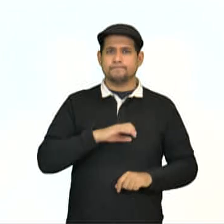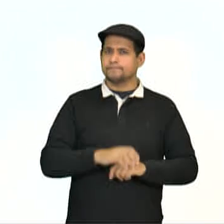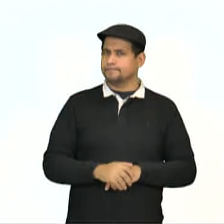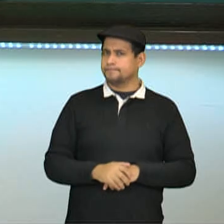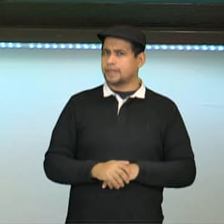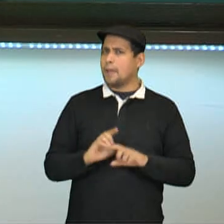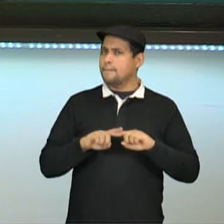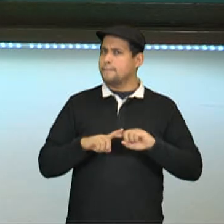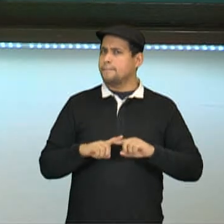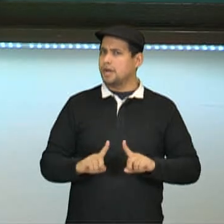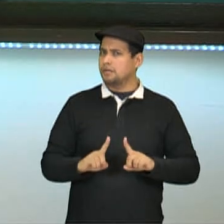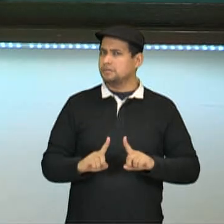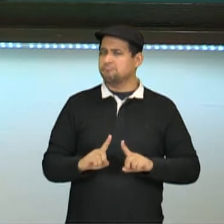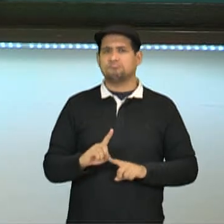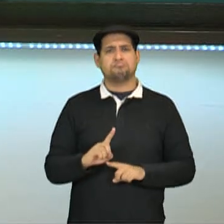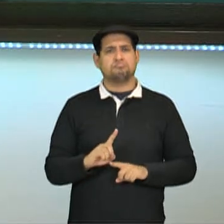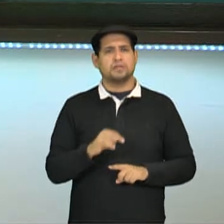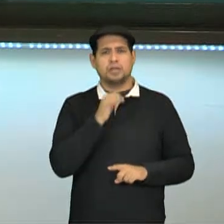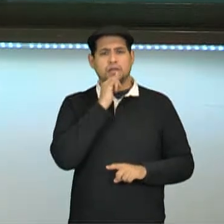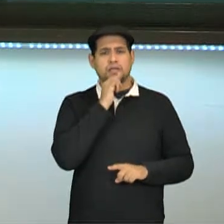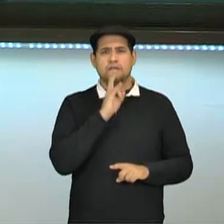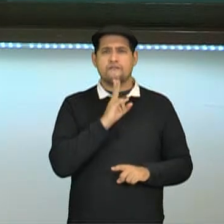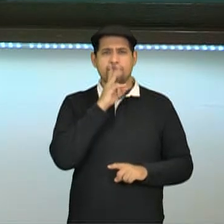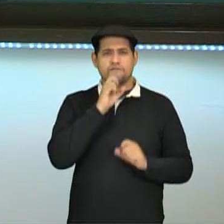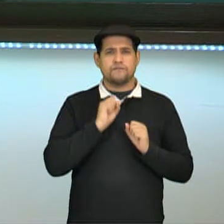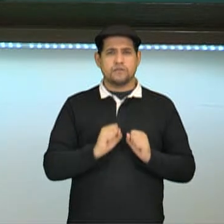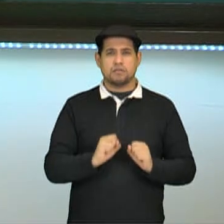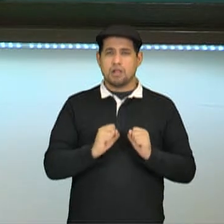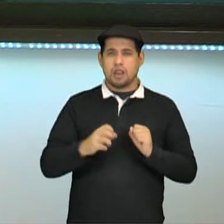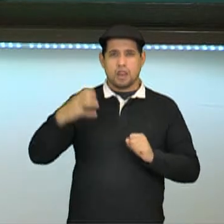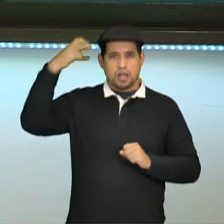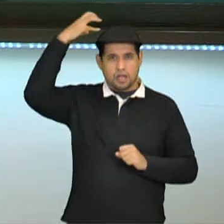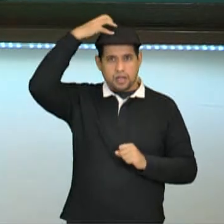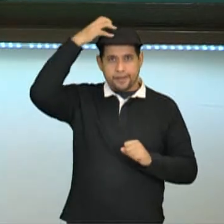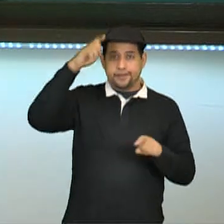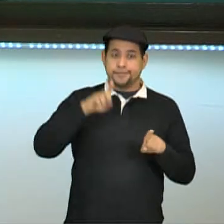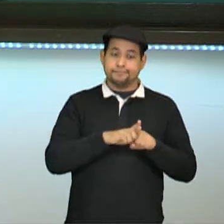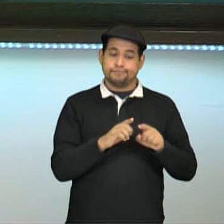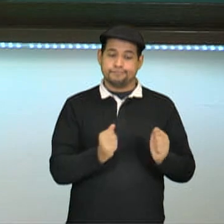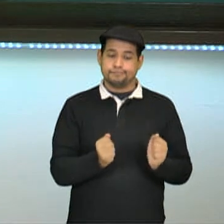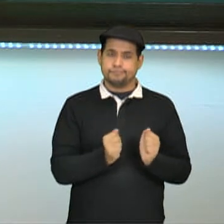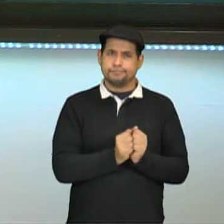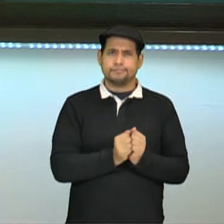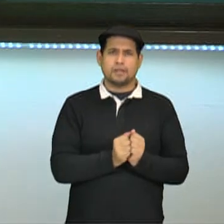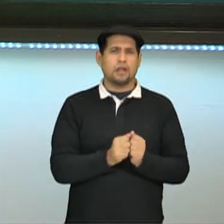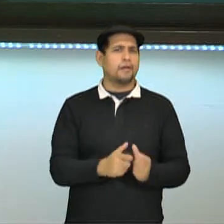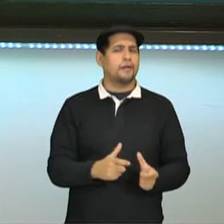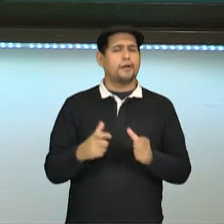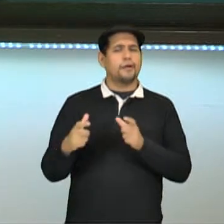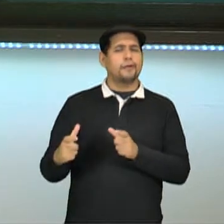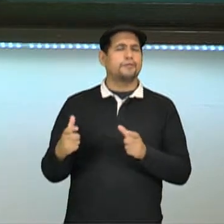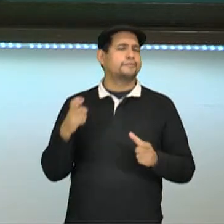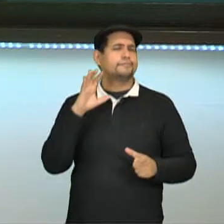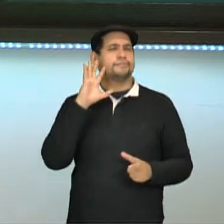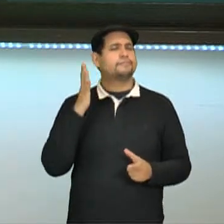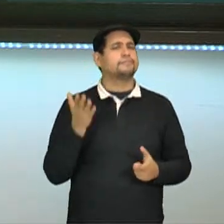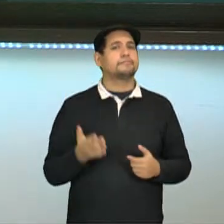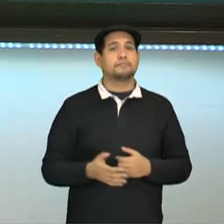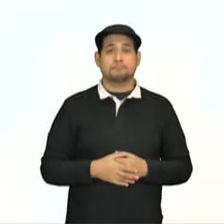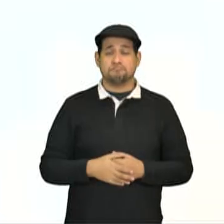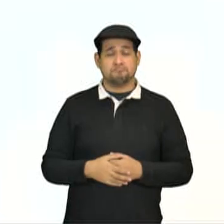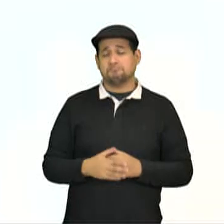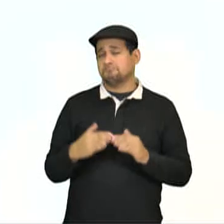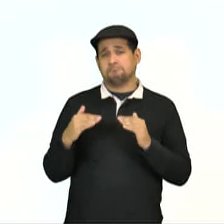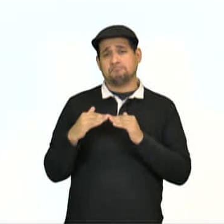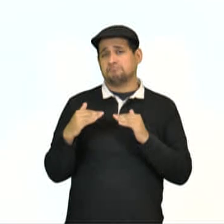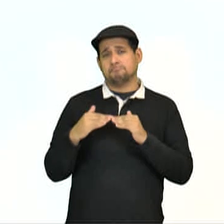se os detentores do poder monárquico de Portugal estavam aqui, para onde ia isso, né? Não fazia